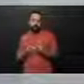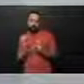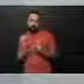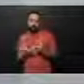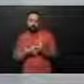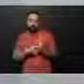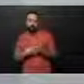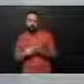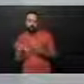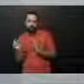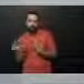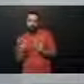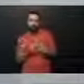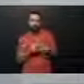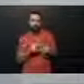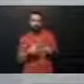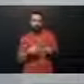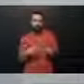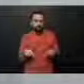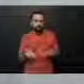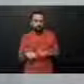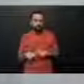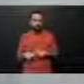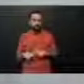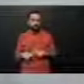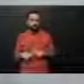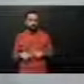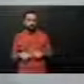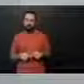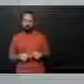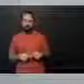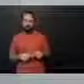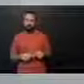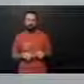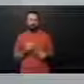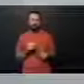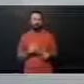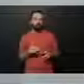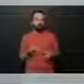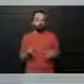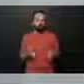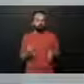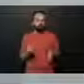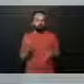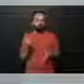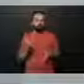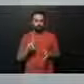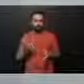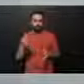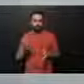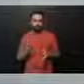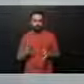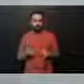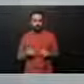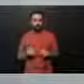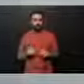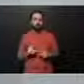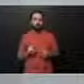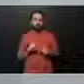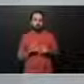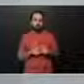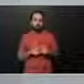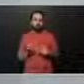dezena, cada centena, nós já podemos partir para um numeral maior, para uma representação em